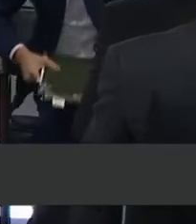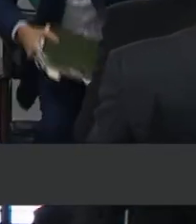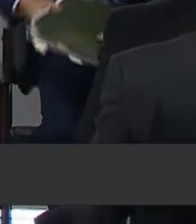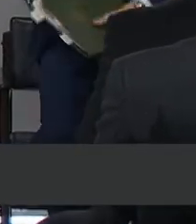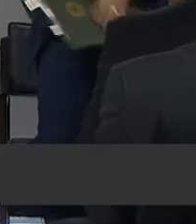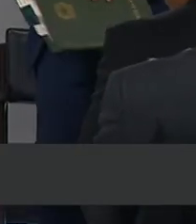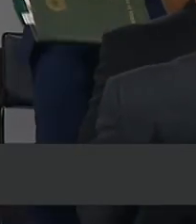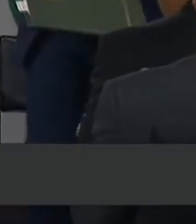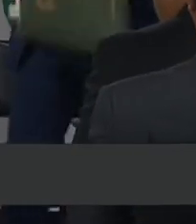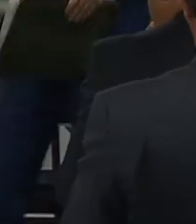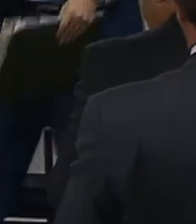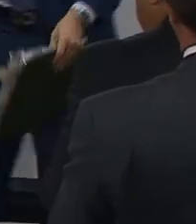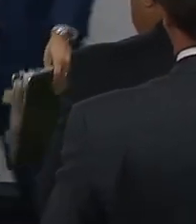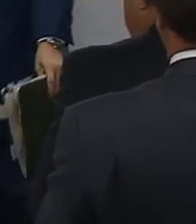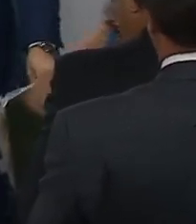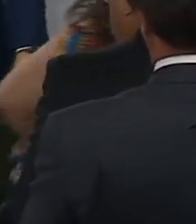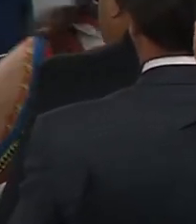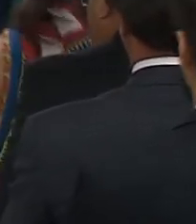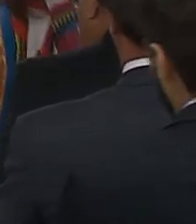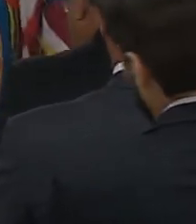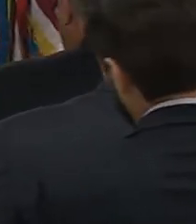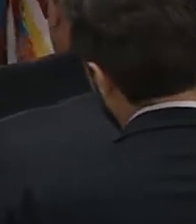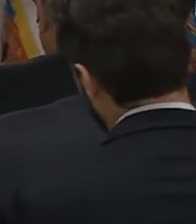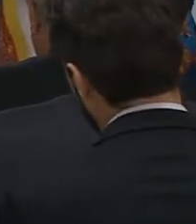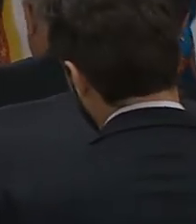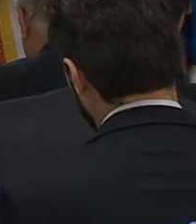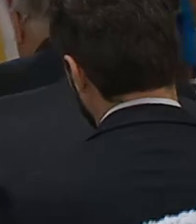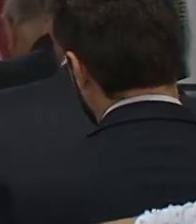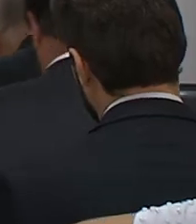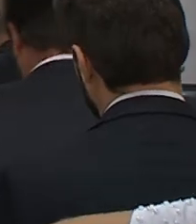está encerrado esta cerimônia